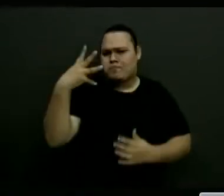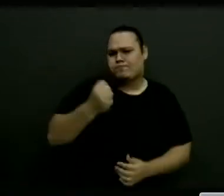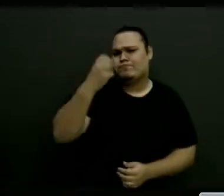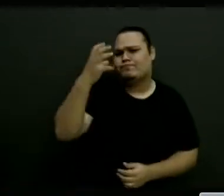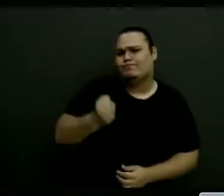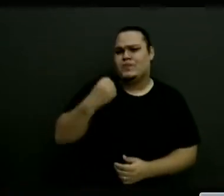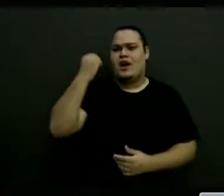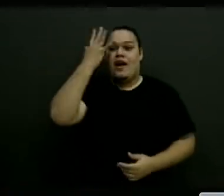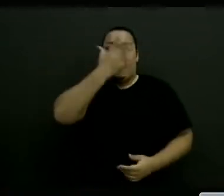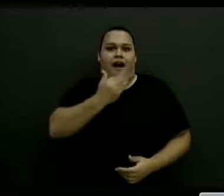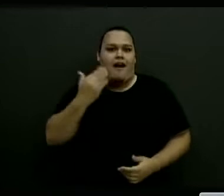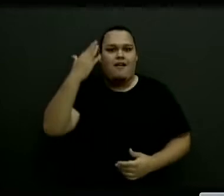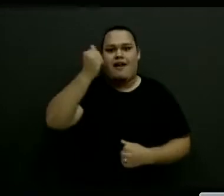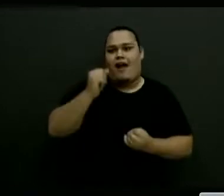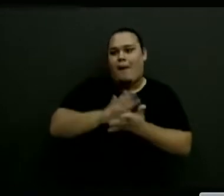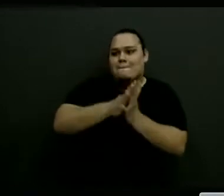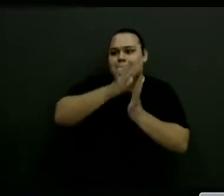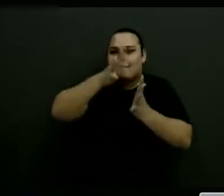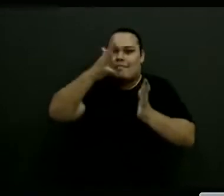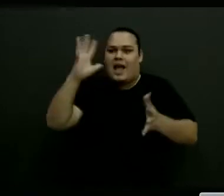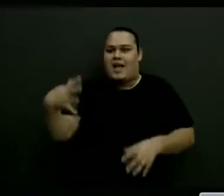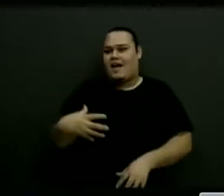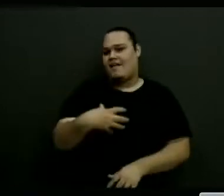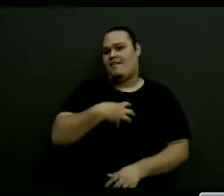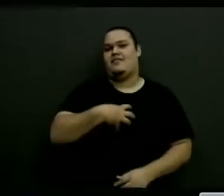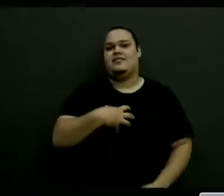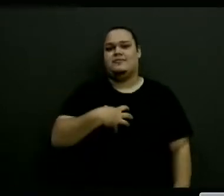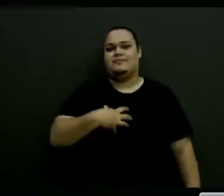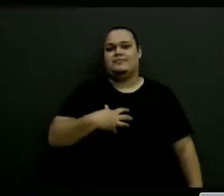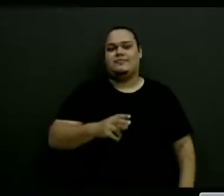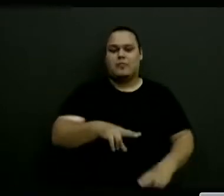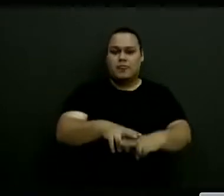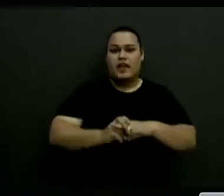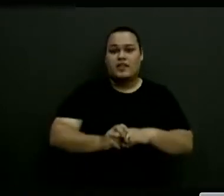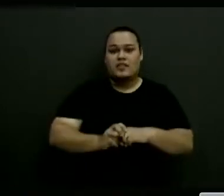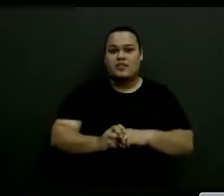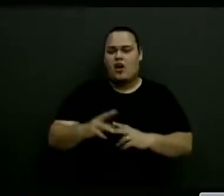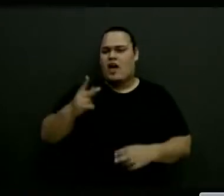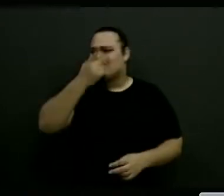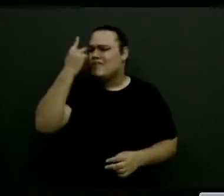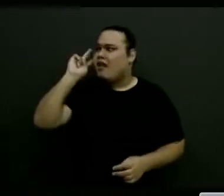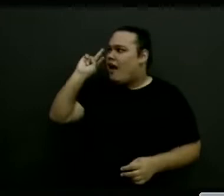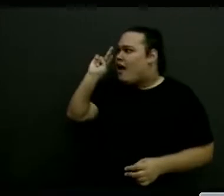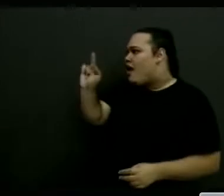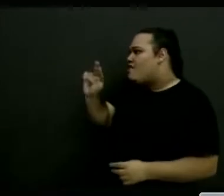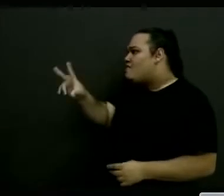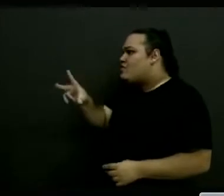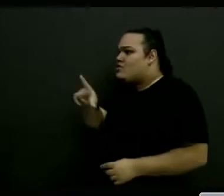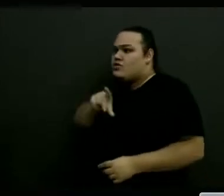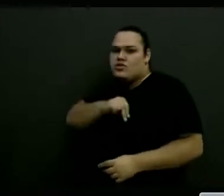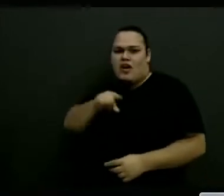pôde esbranquiçá-la sobre a face da terra. Essa foi a experiência que Moisés teve no Monte